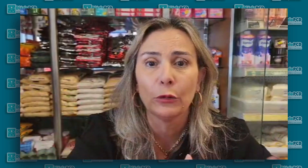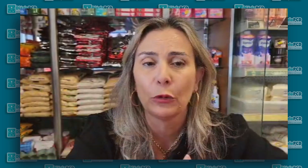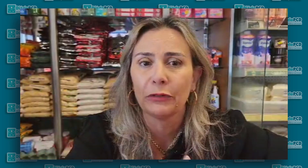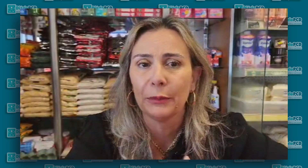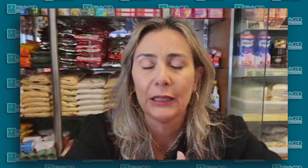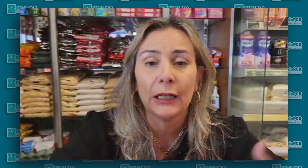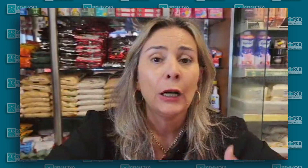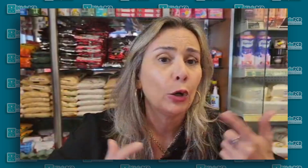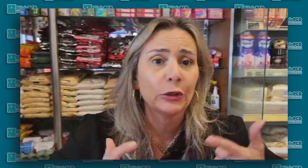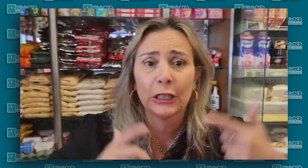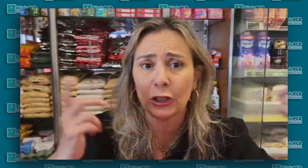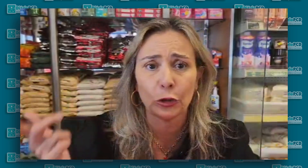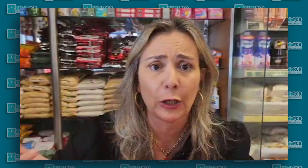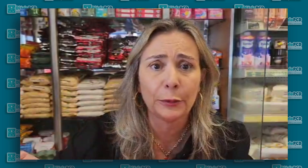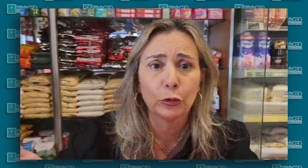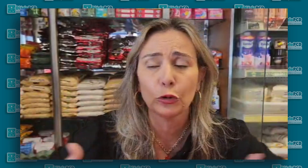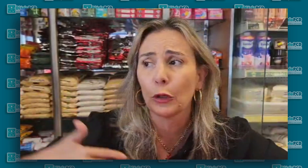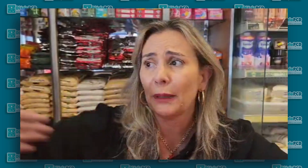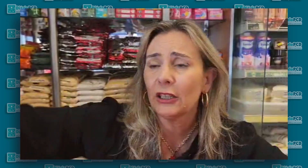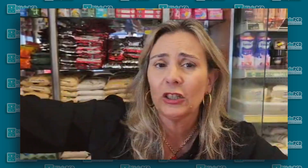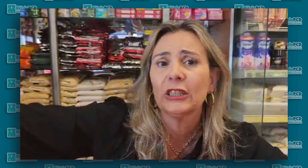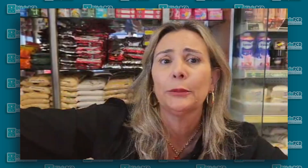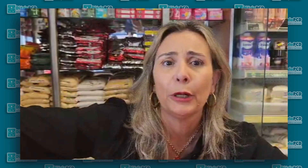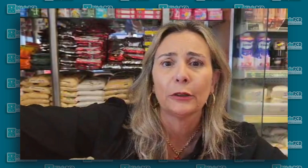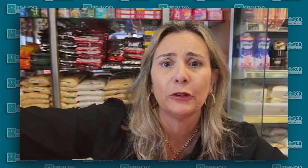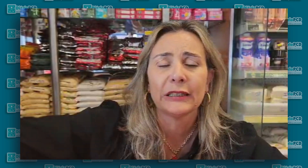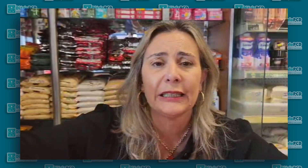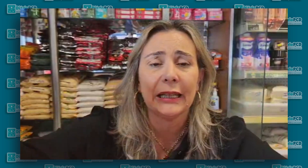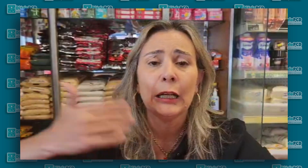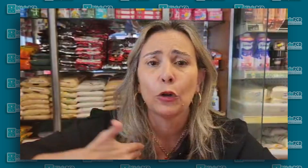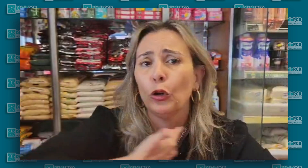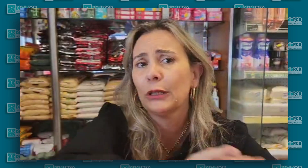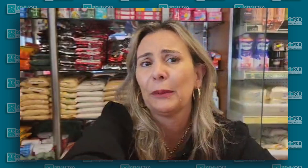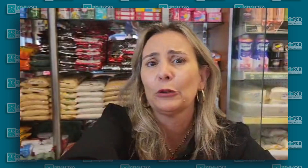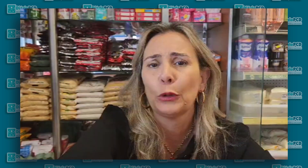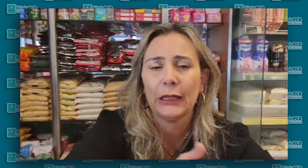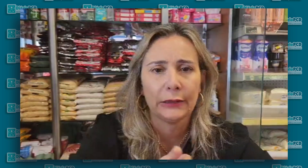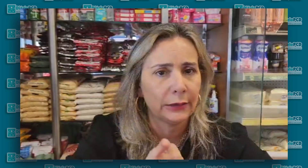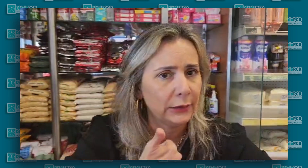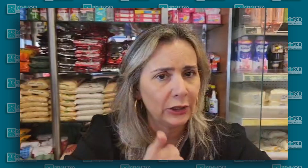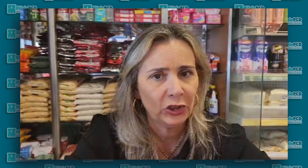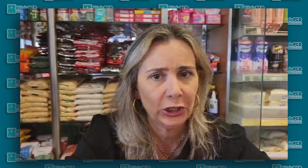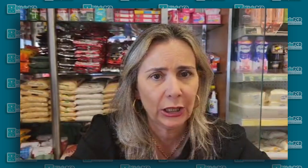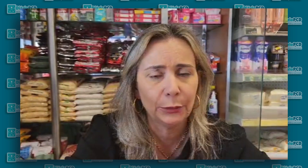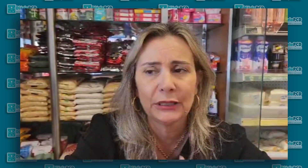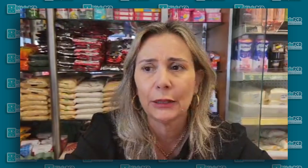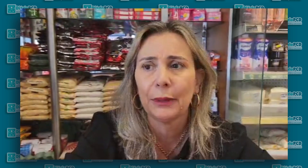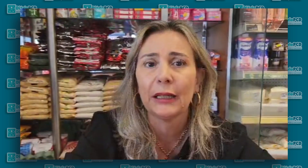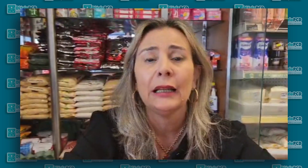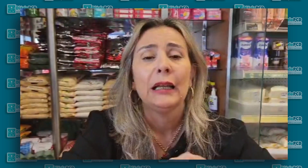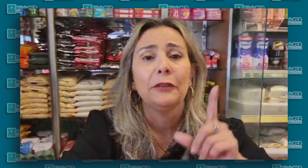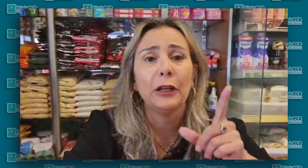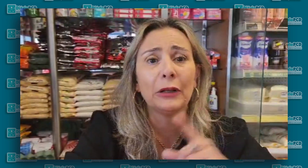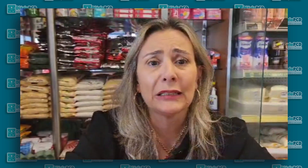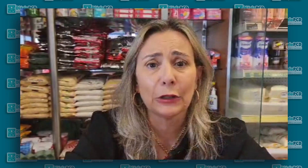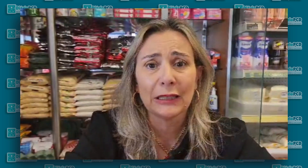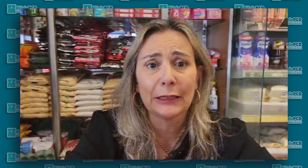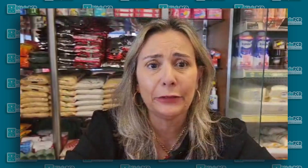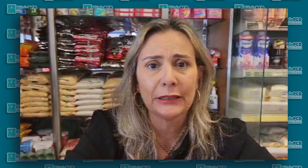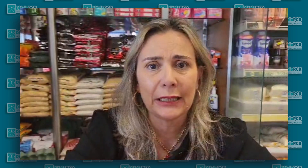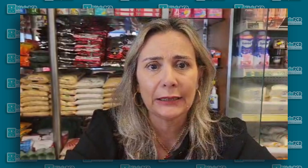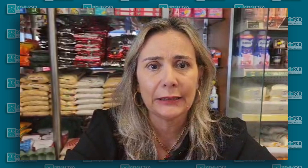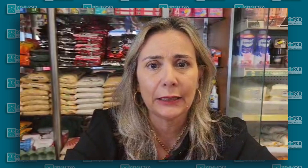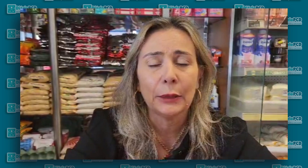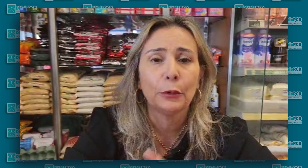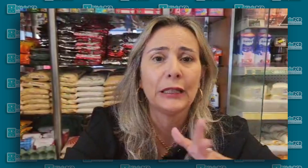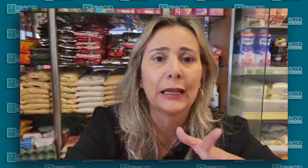que não moram com a família. Ou seja, total absurdo. Como é que gente que não mora com você conta para sua renda? Tiramos também. Veio a questão